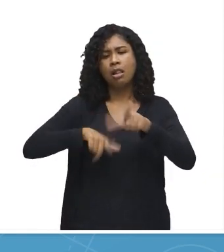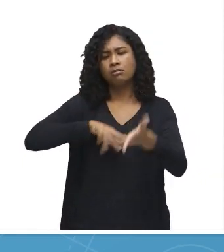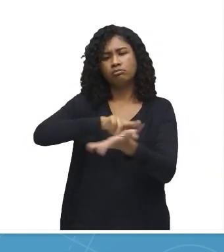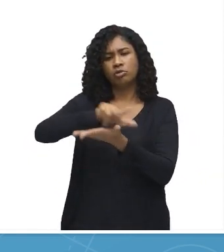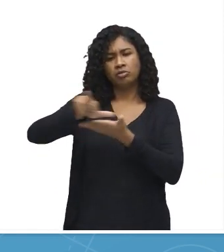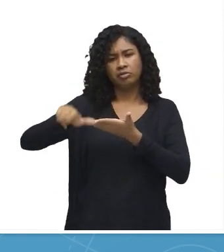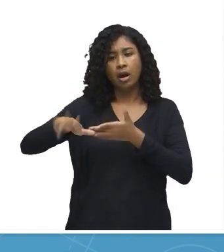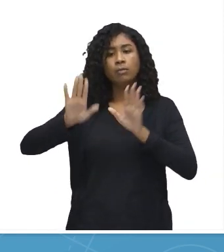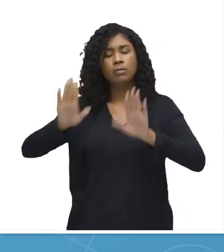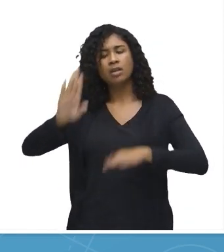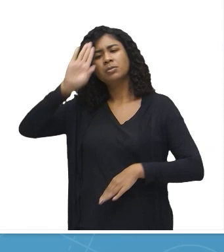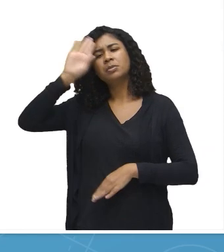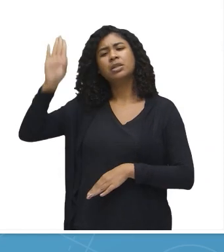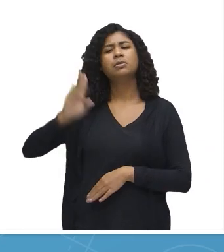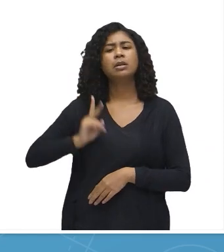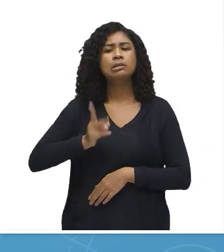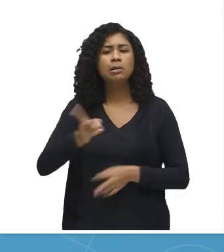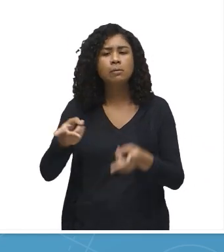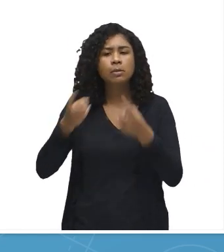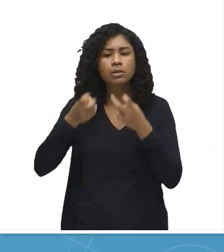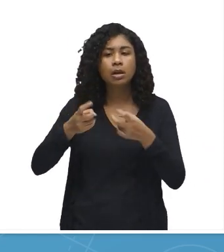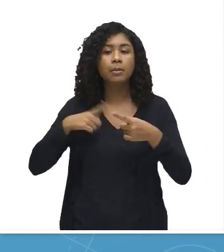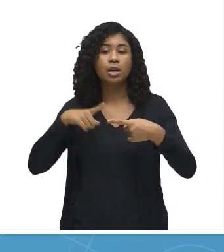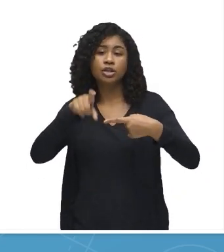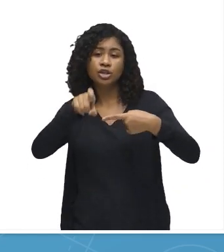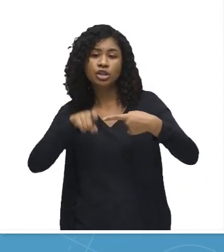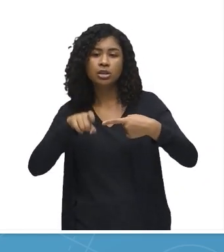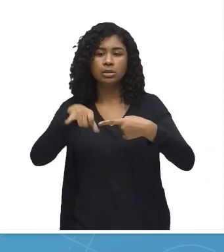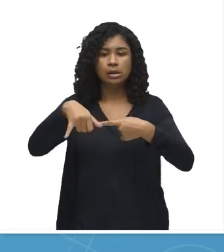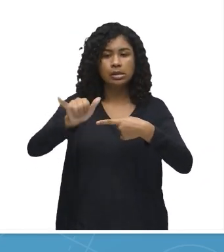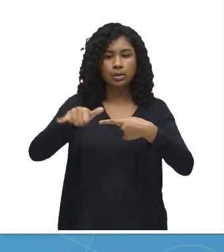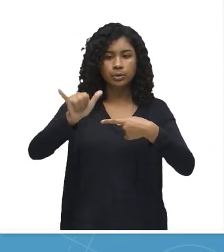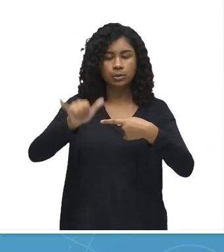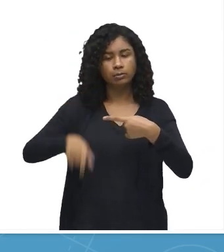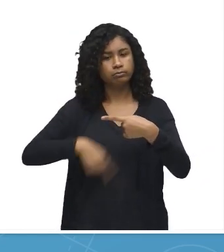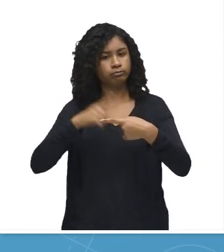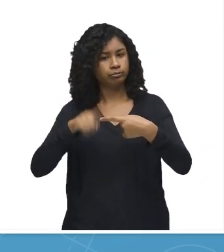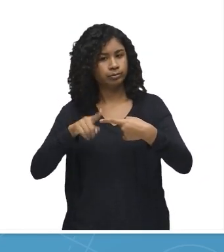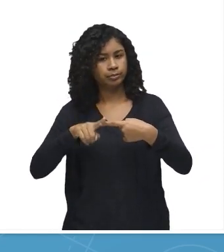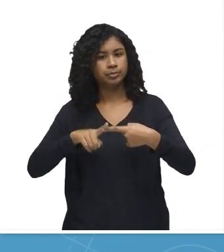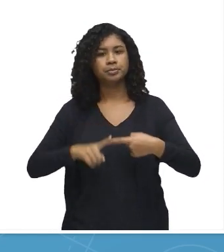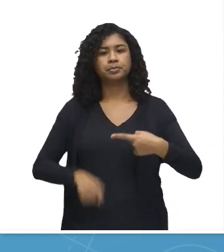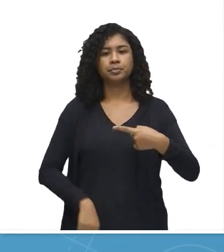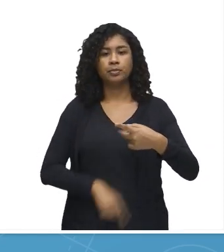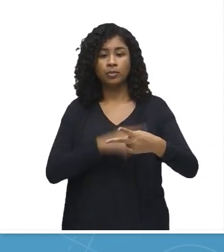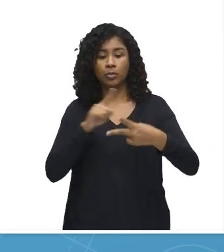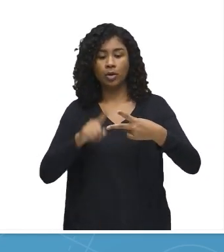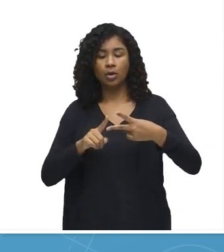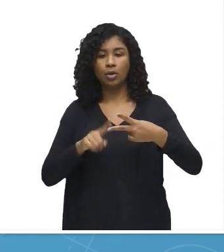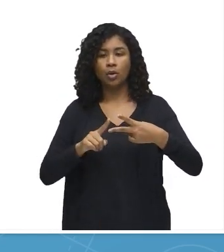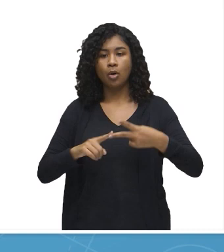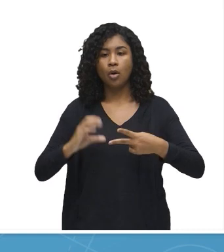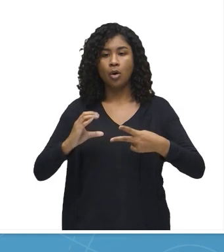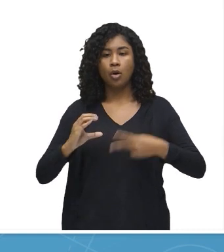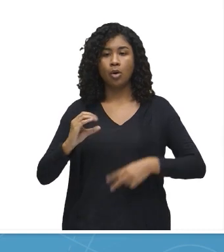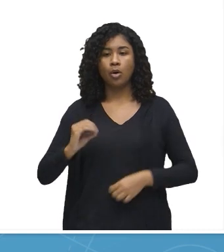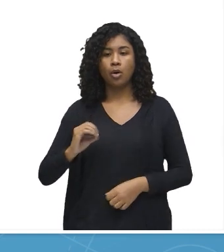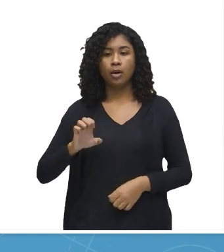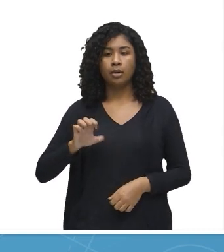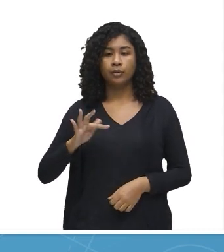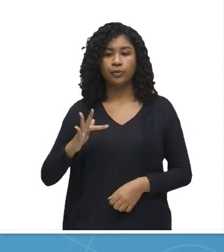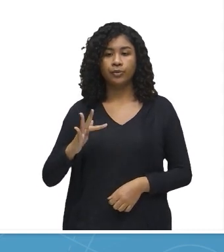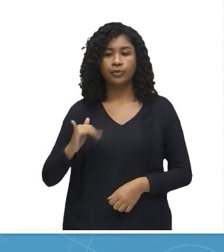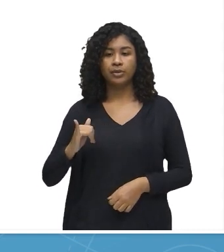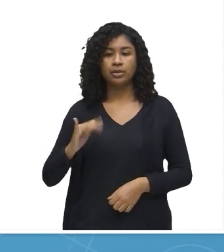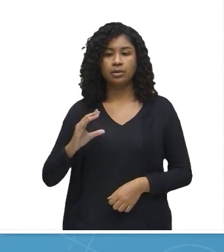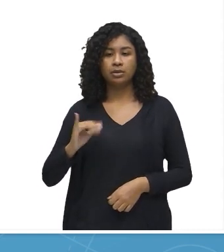vir x, tá? Essa é a incógnita. O coeficiente é o número que vem na frente dessa incógnita. Então